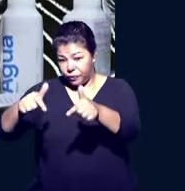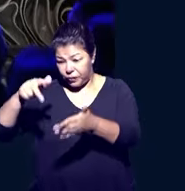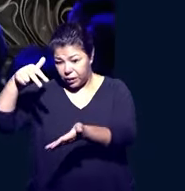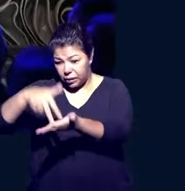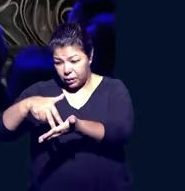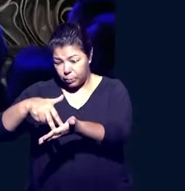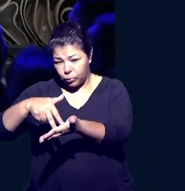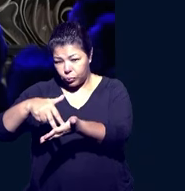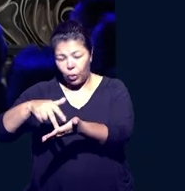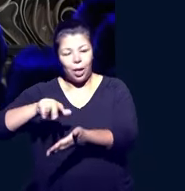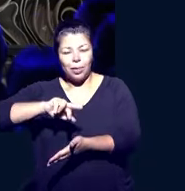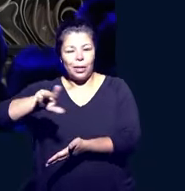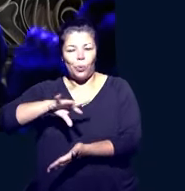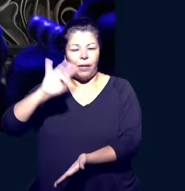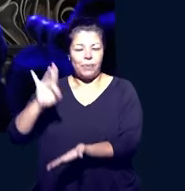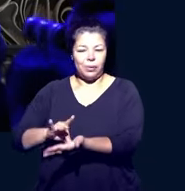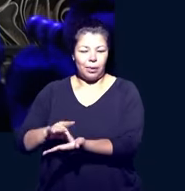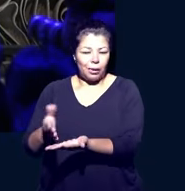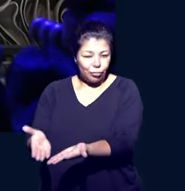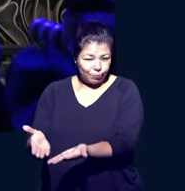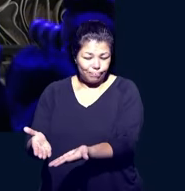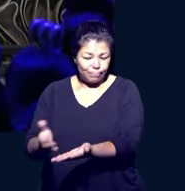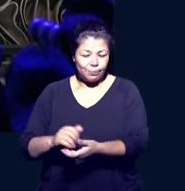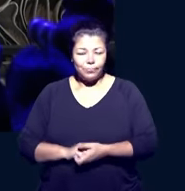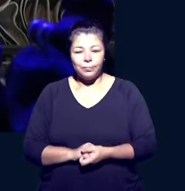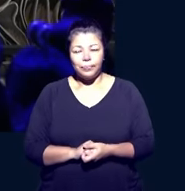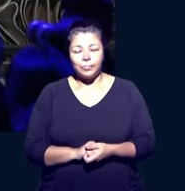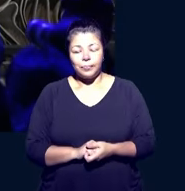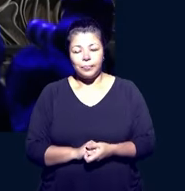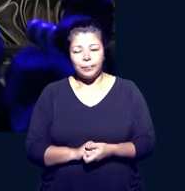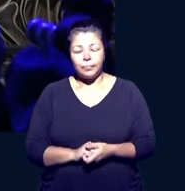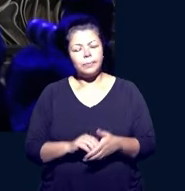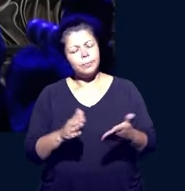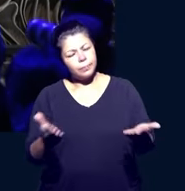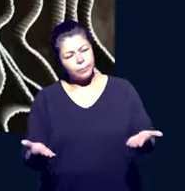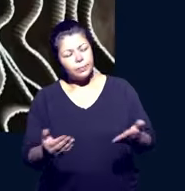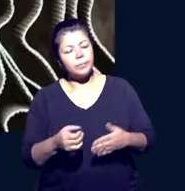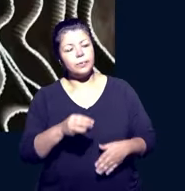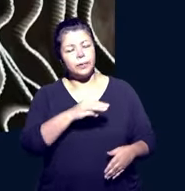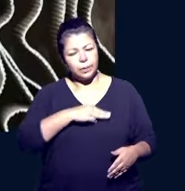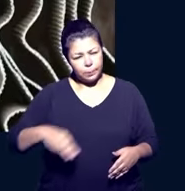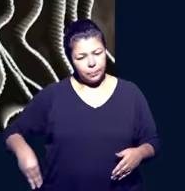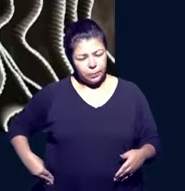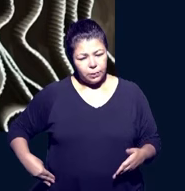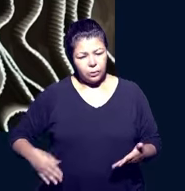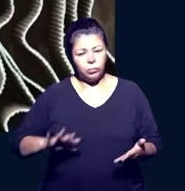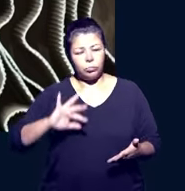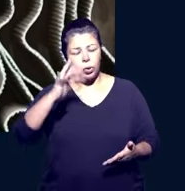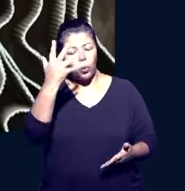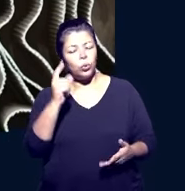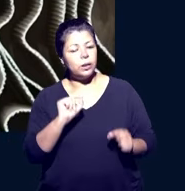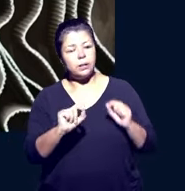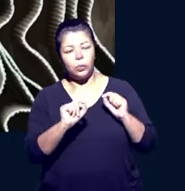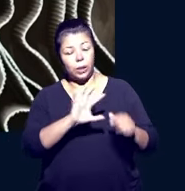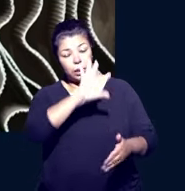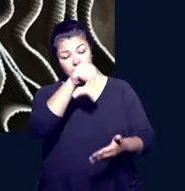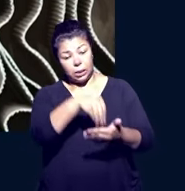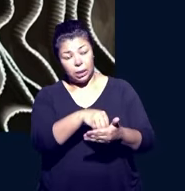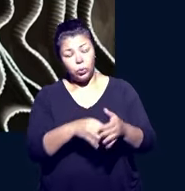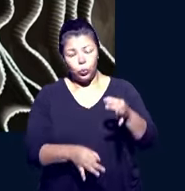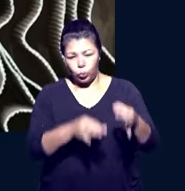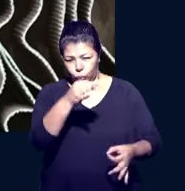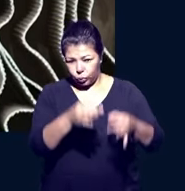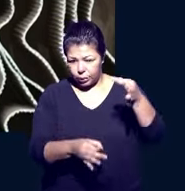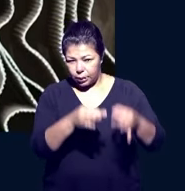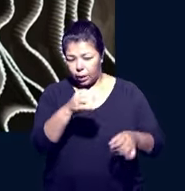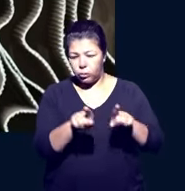eh no no século neste século aconteceu um fenômeno dentro do Judiciário que revela o também o